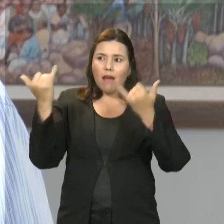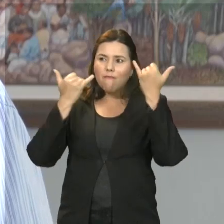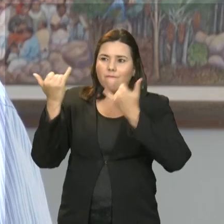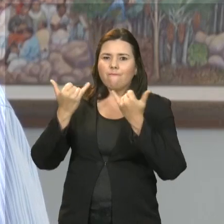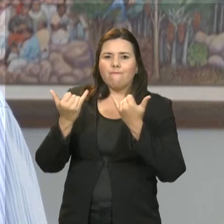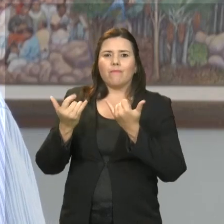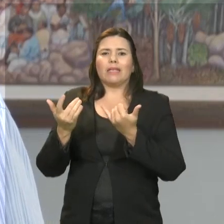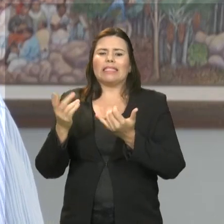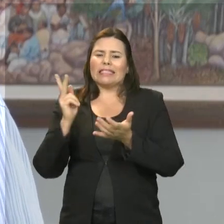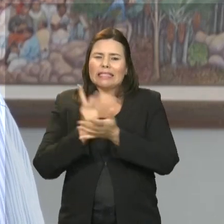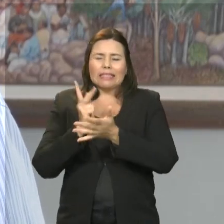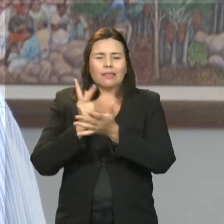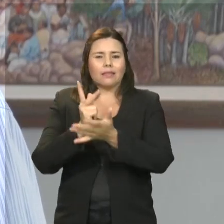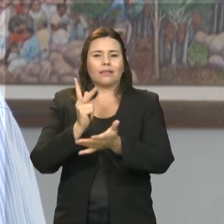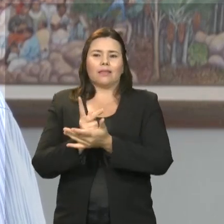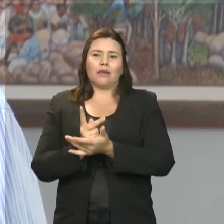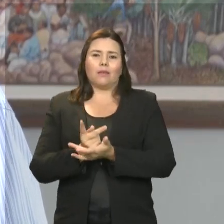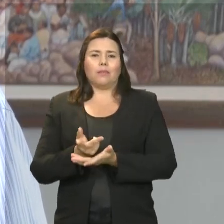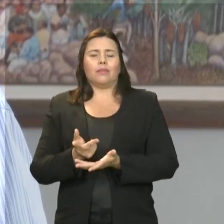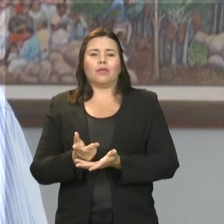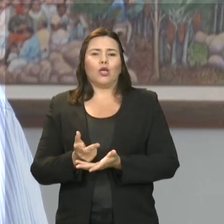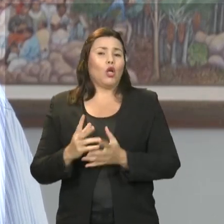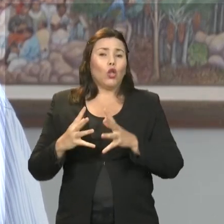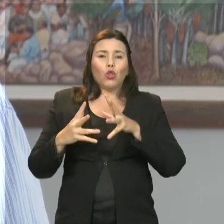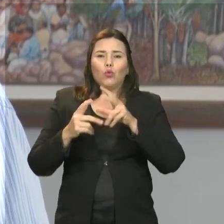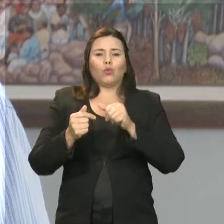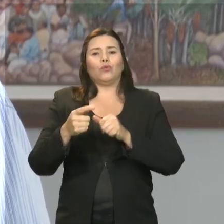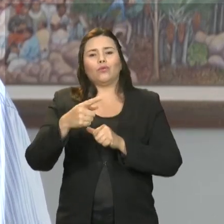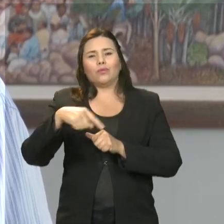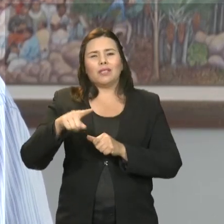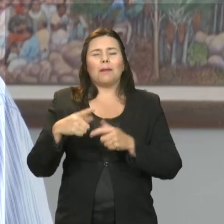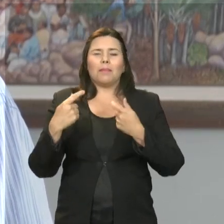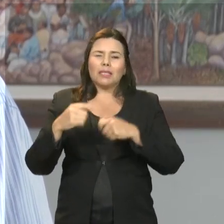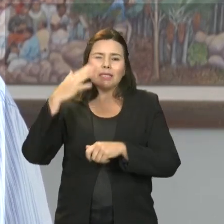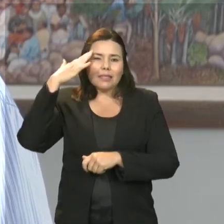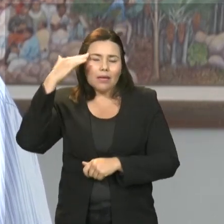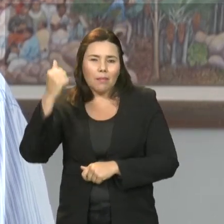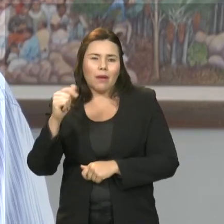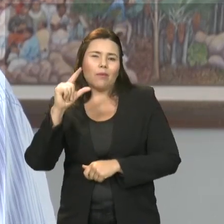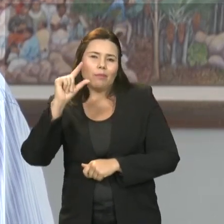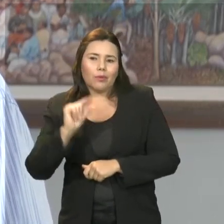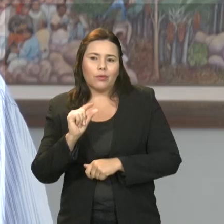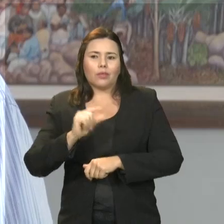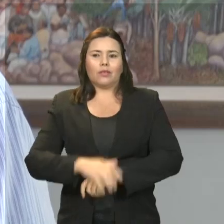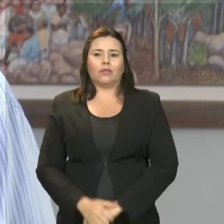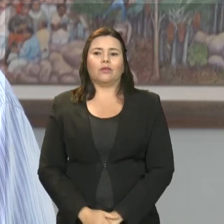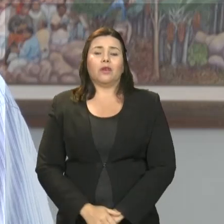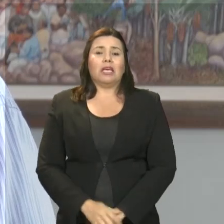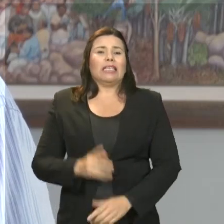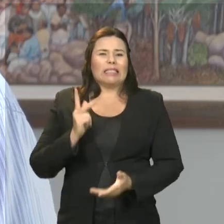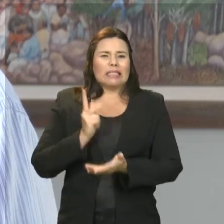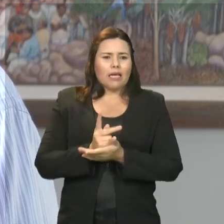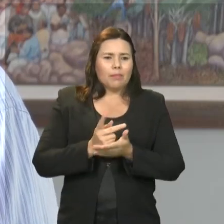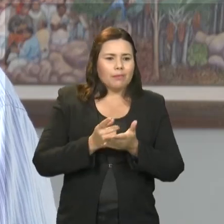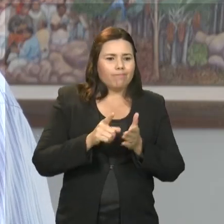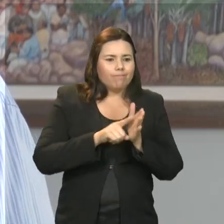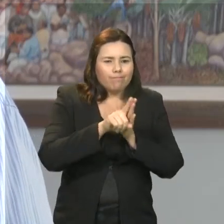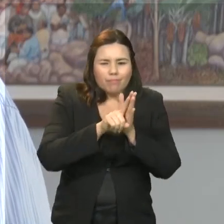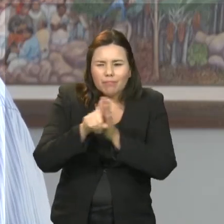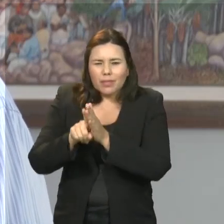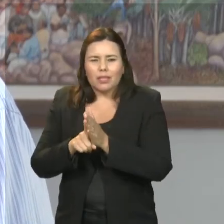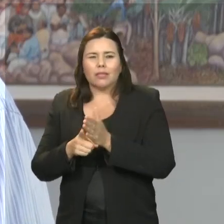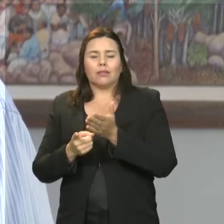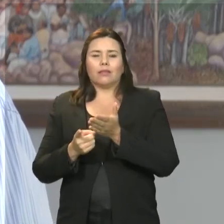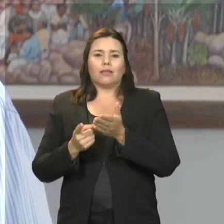tempo todo informado, nada pode passar por ti, nada. Você tem que ser um cara meio que alucinado em busca da informação. O